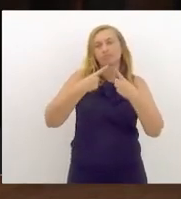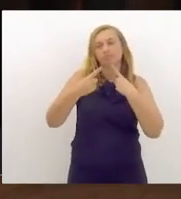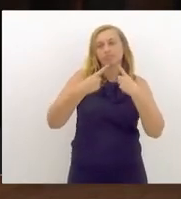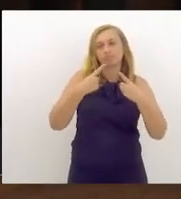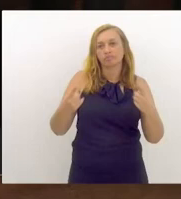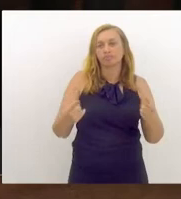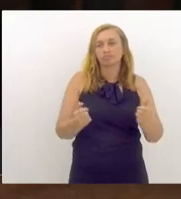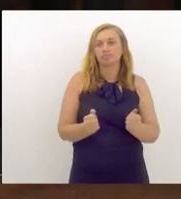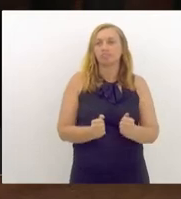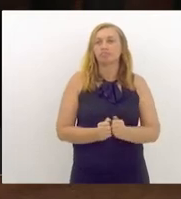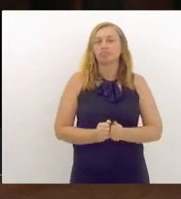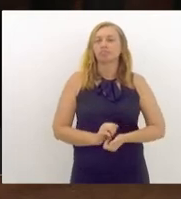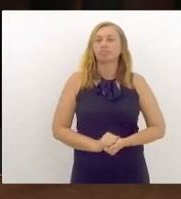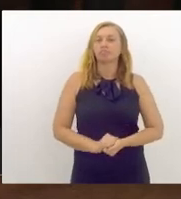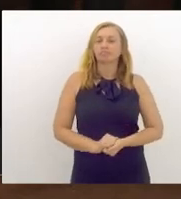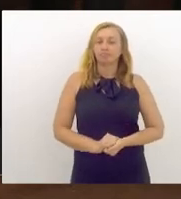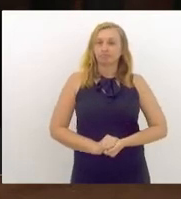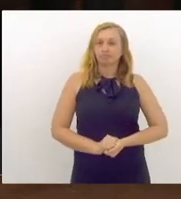interlocutor